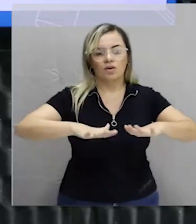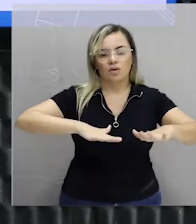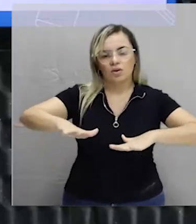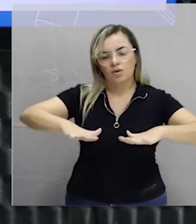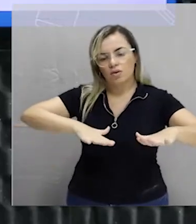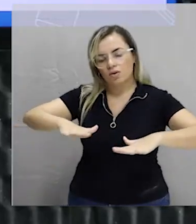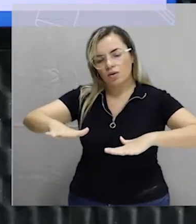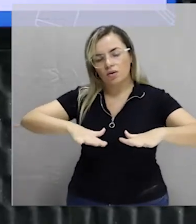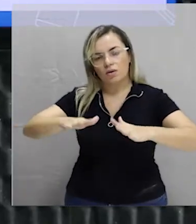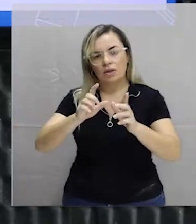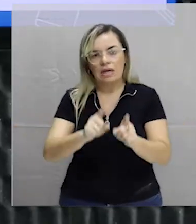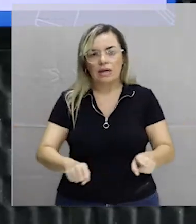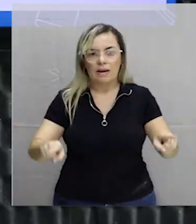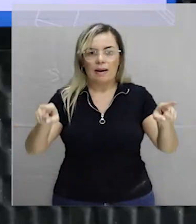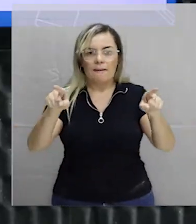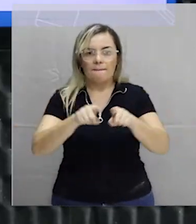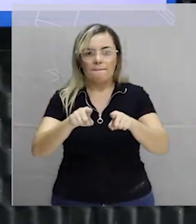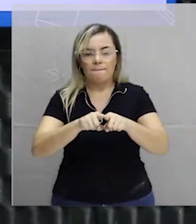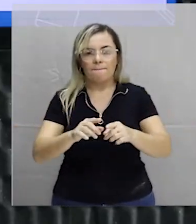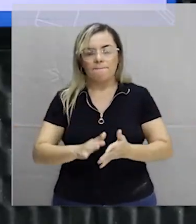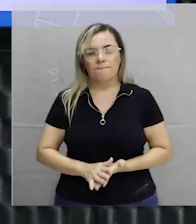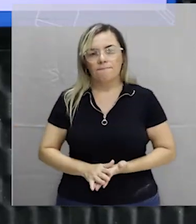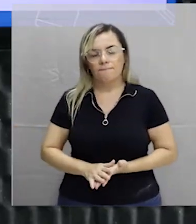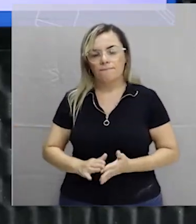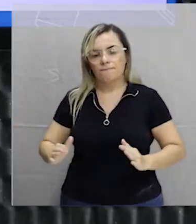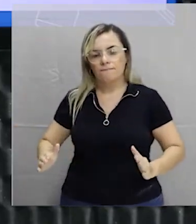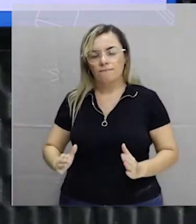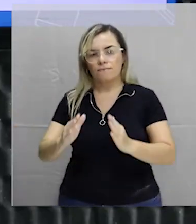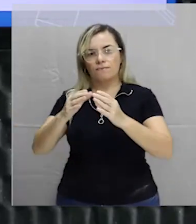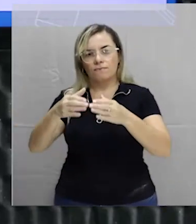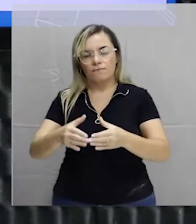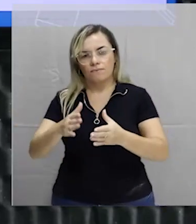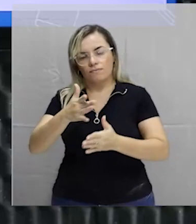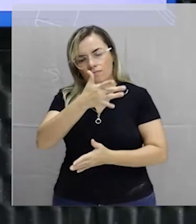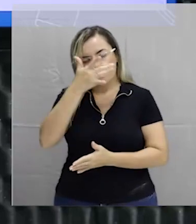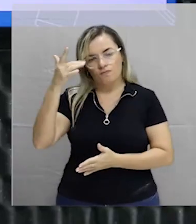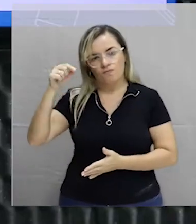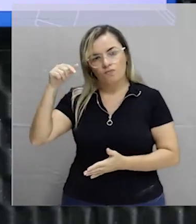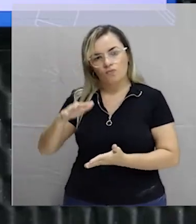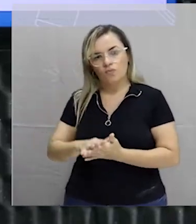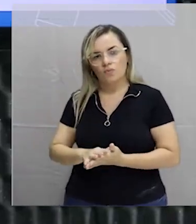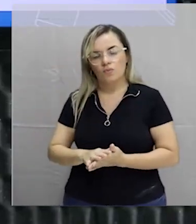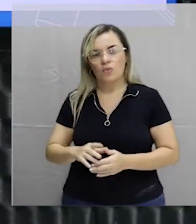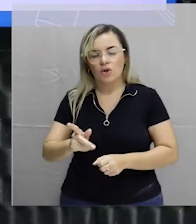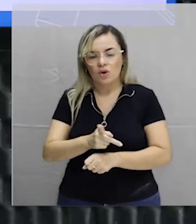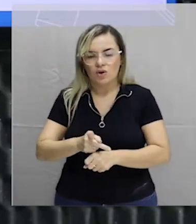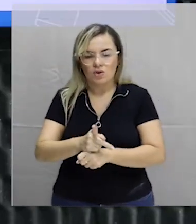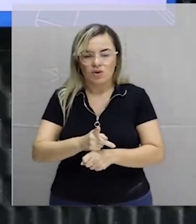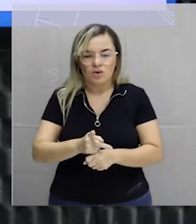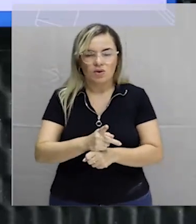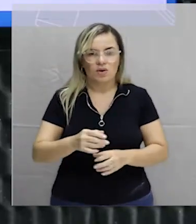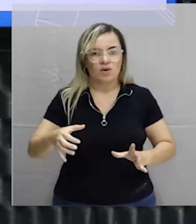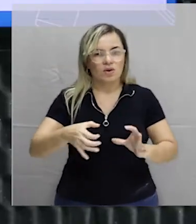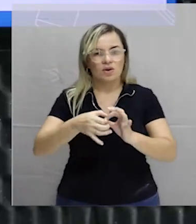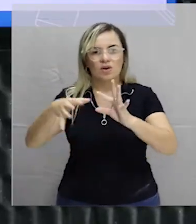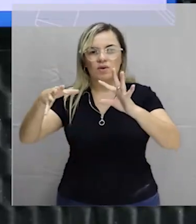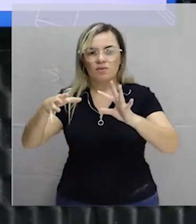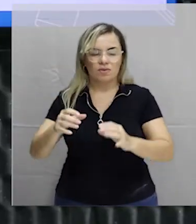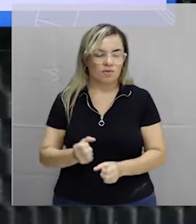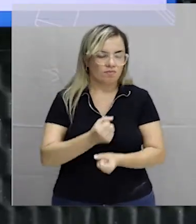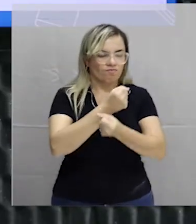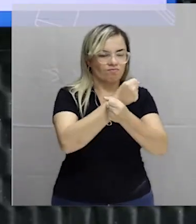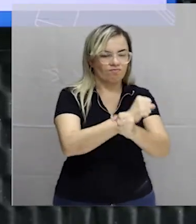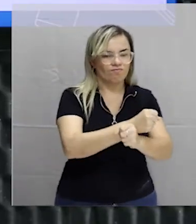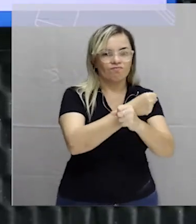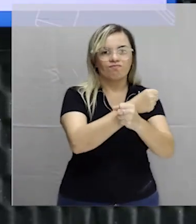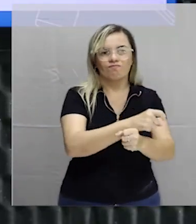o movimento que também os colonos irão buscar a liberdade para escravizar a mão de